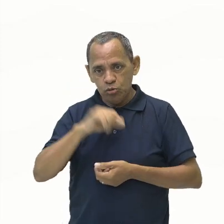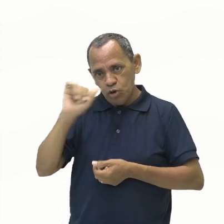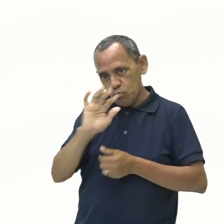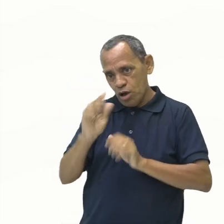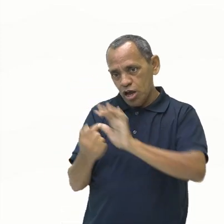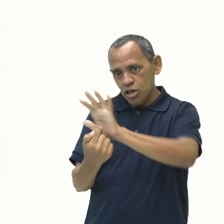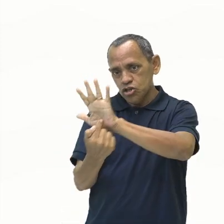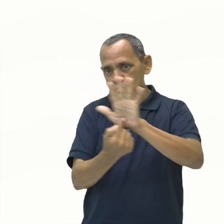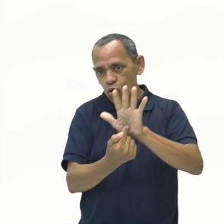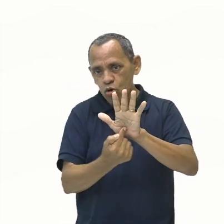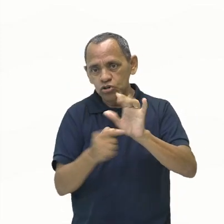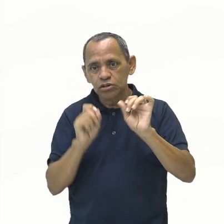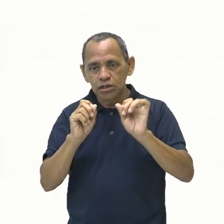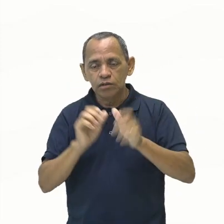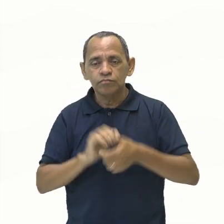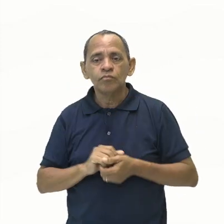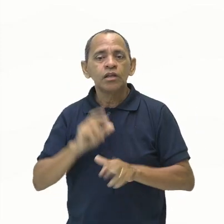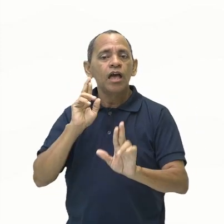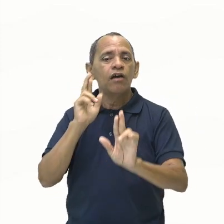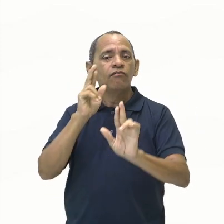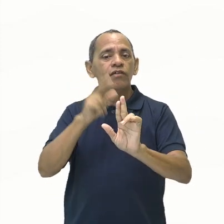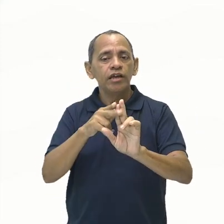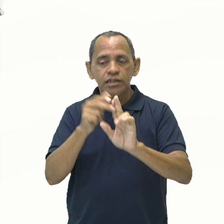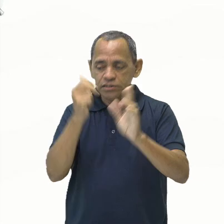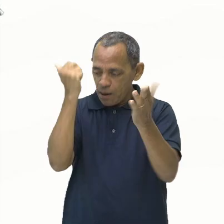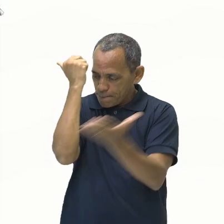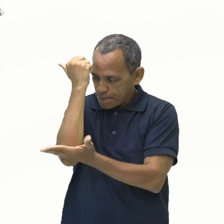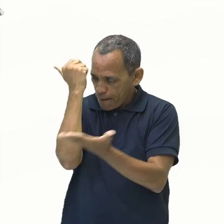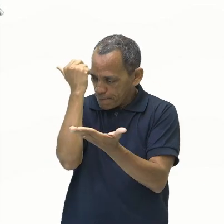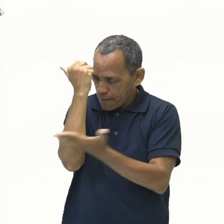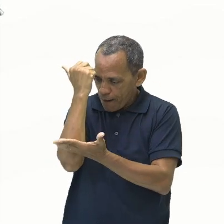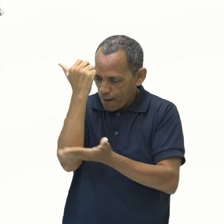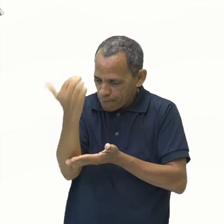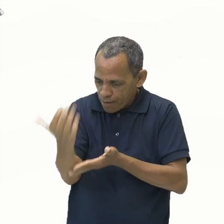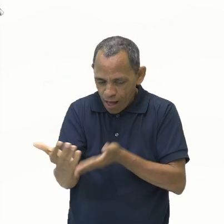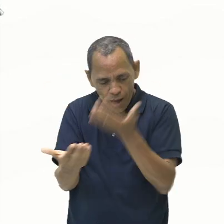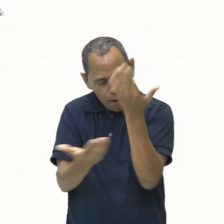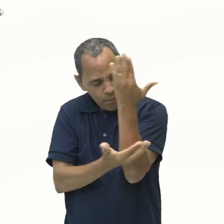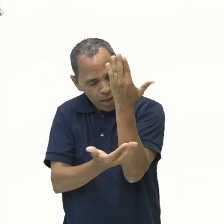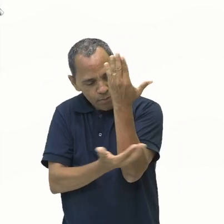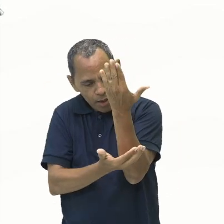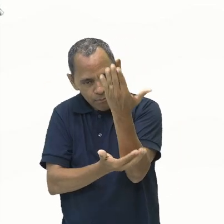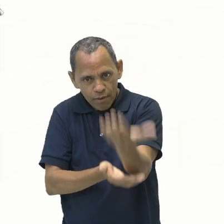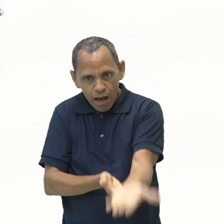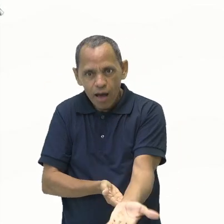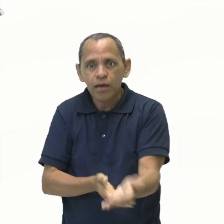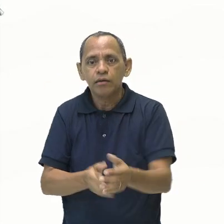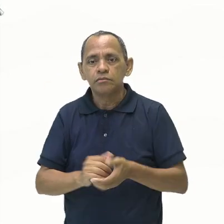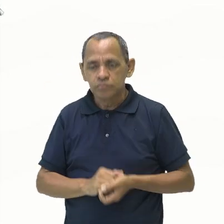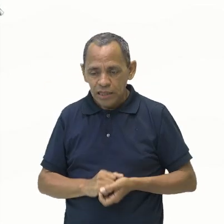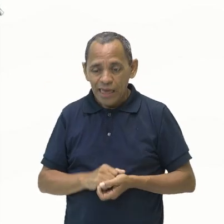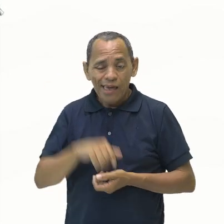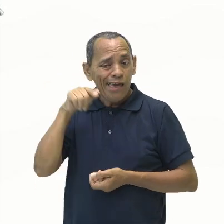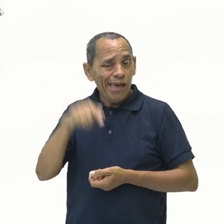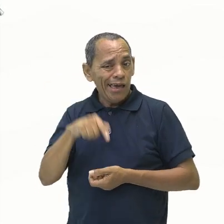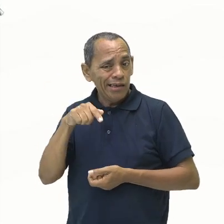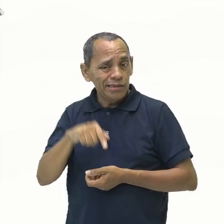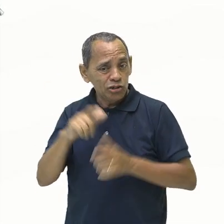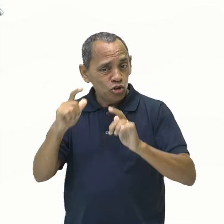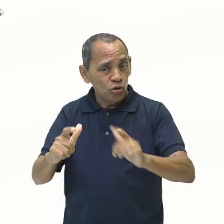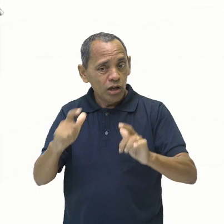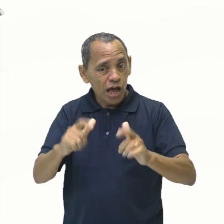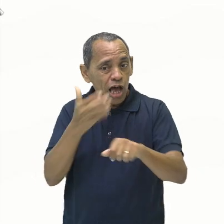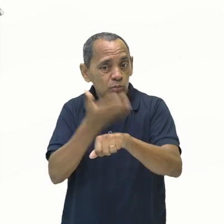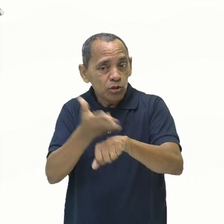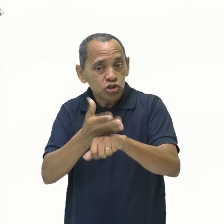faz referência à derrubada da mata nativa. Então, à medida que eles derrubam a mata, eles praticam a